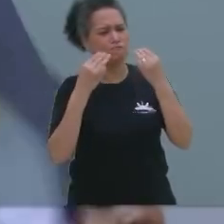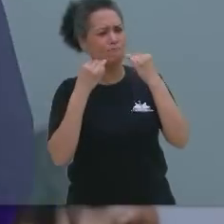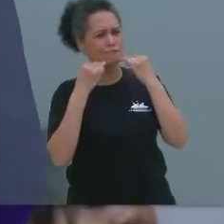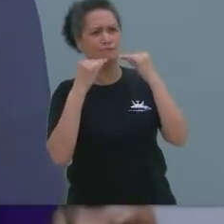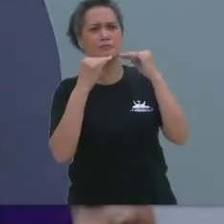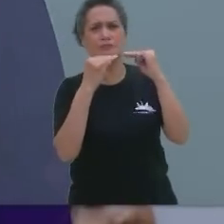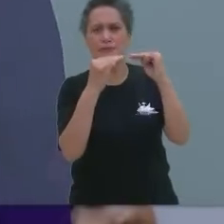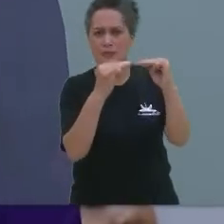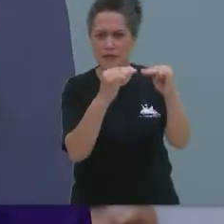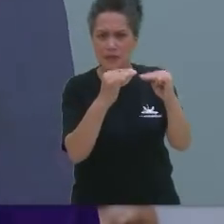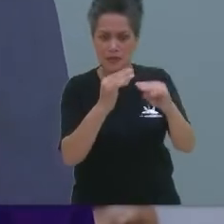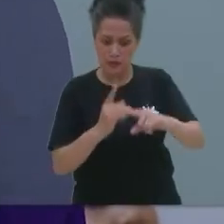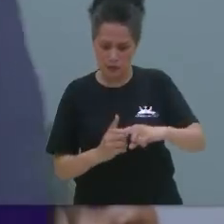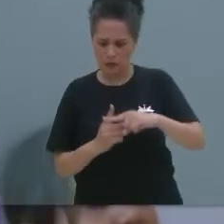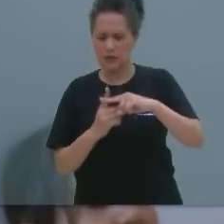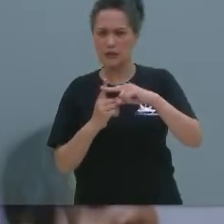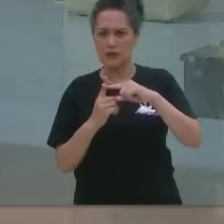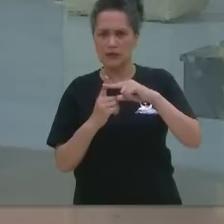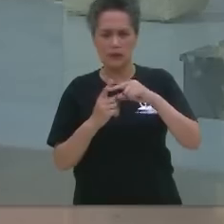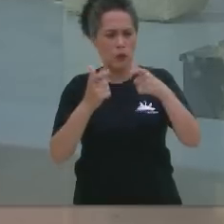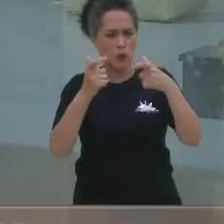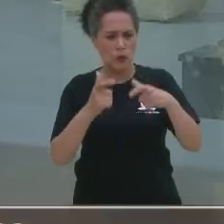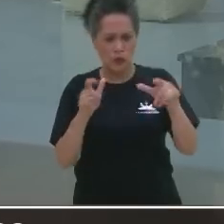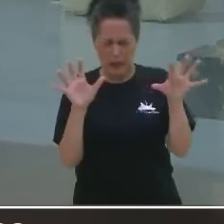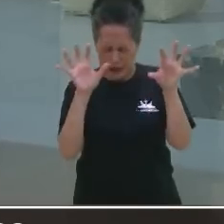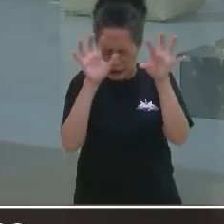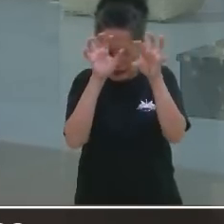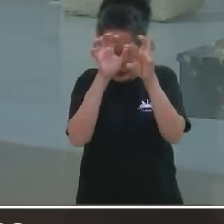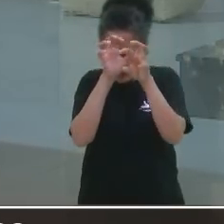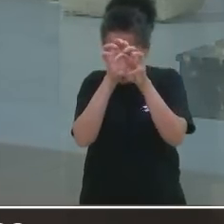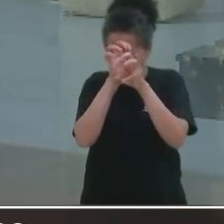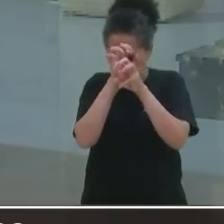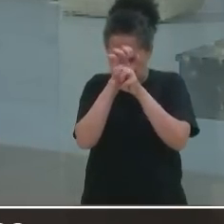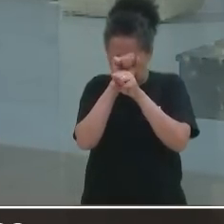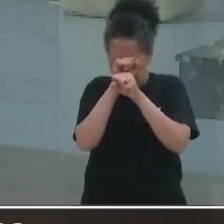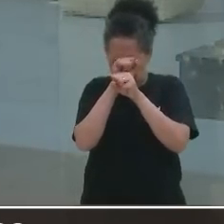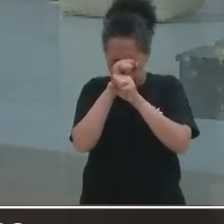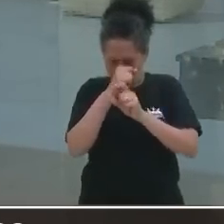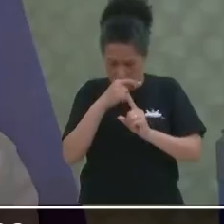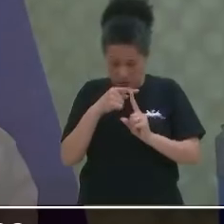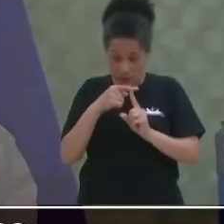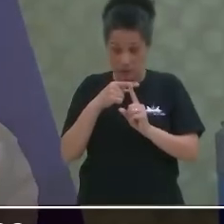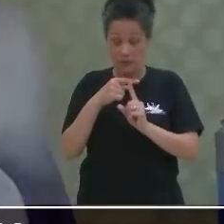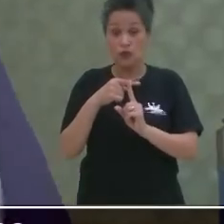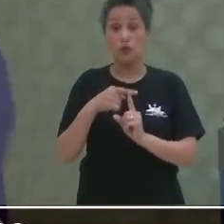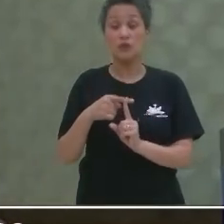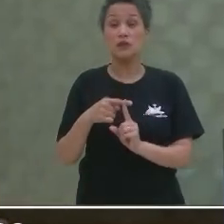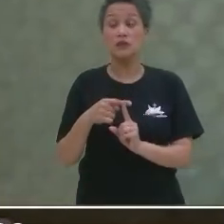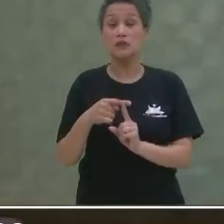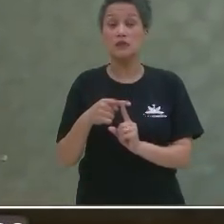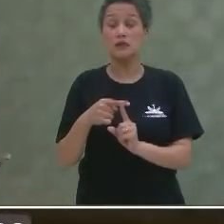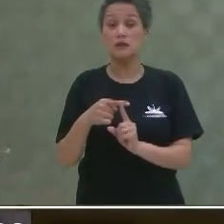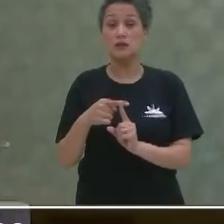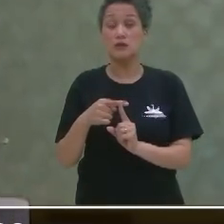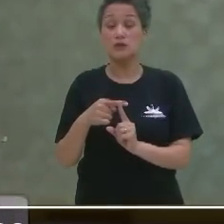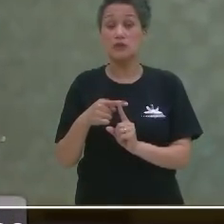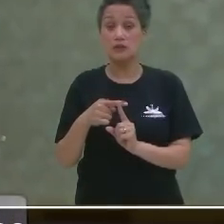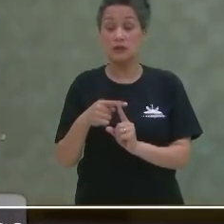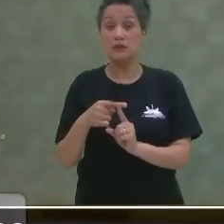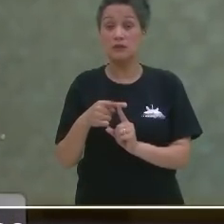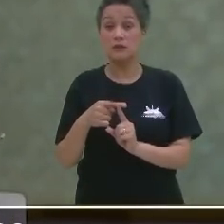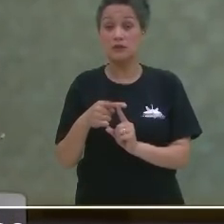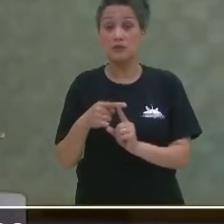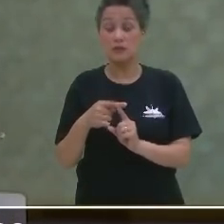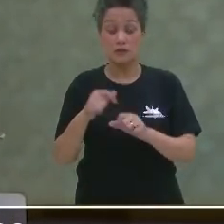às trevas, ser uma referência para o mundo? E está difícil.